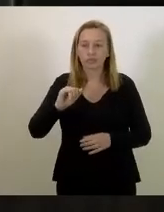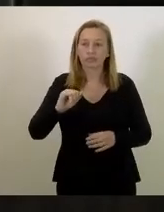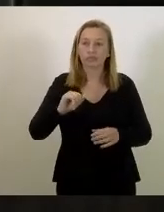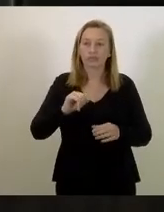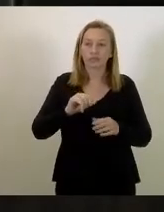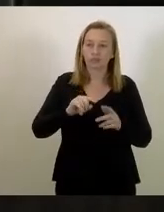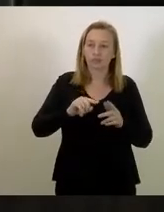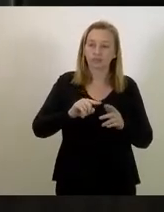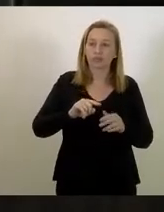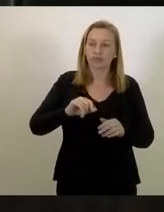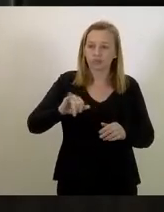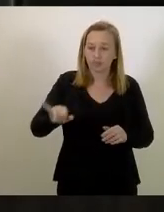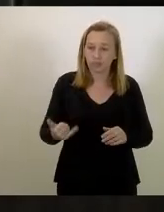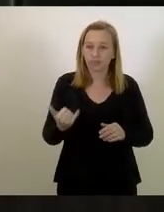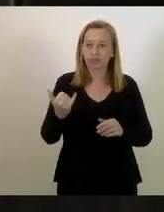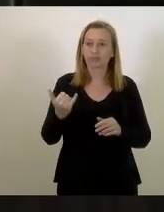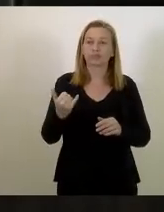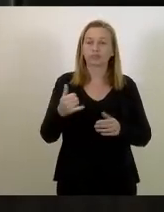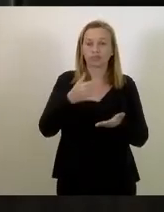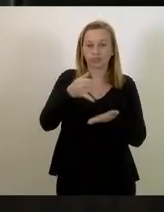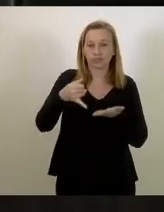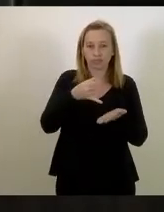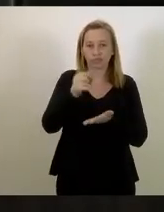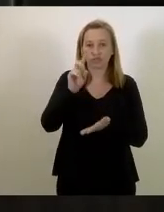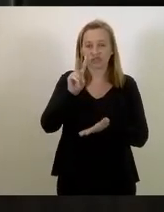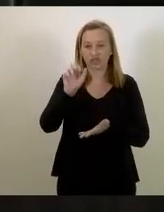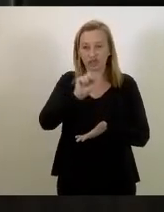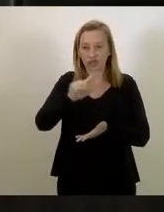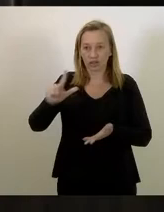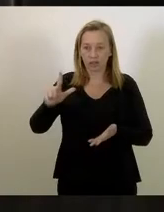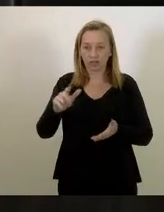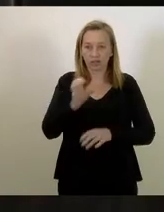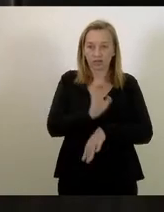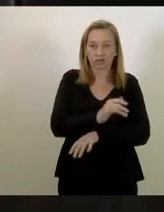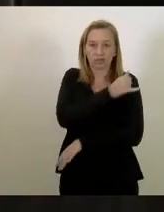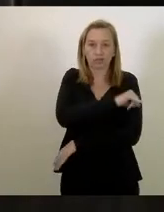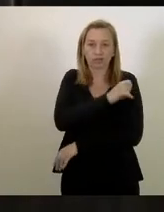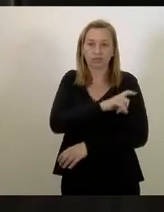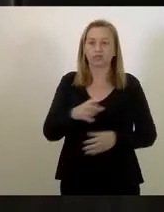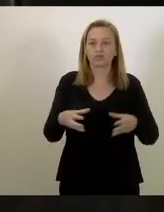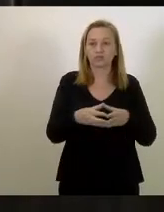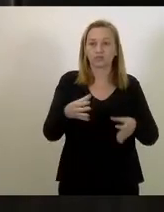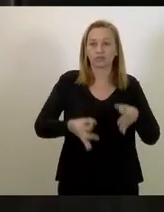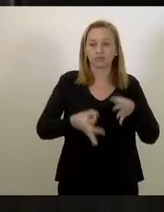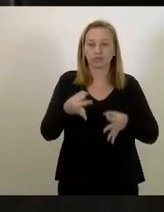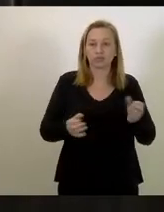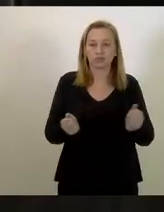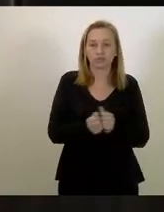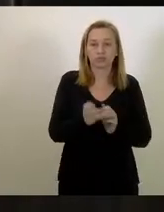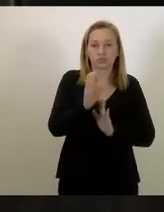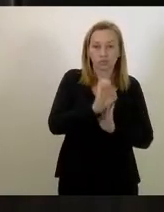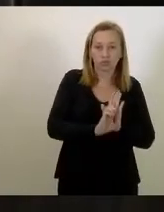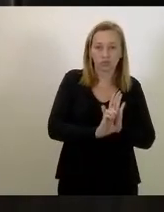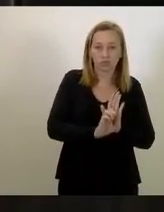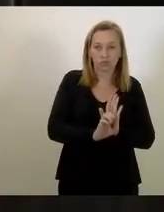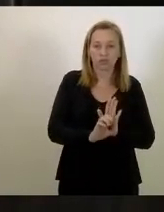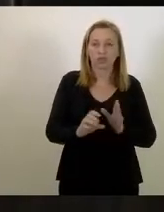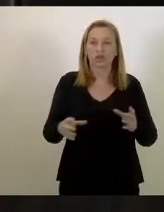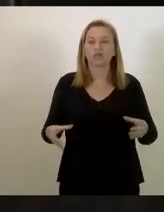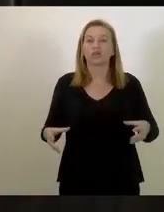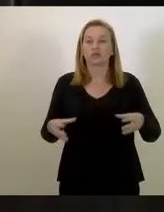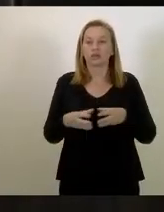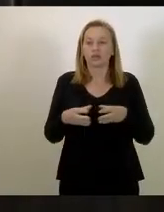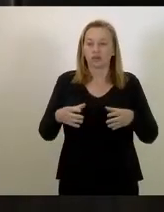de óleo vegetal do estado do Rio de Janeiro pareceres das comissões de construção de justiça pela constitucionalidade com emenda defesa do meio